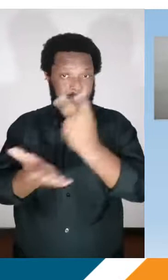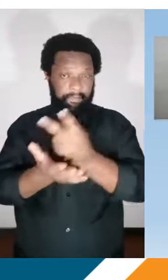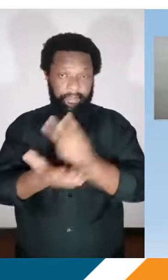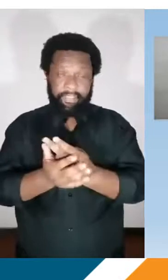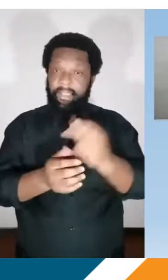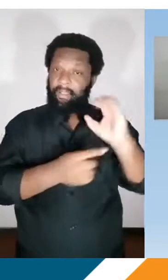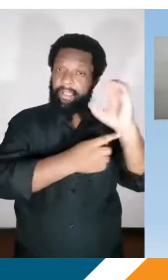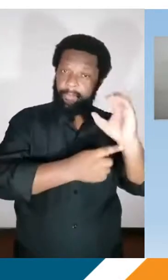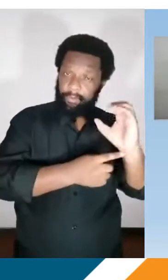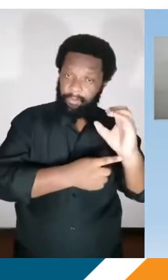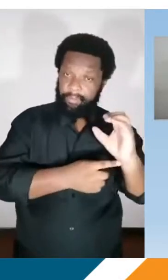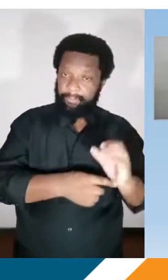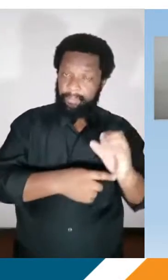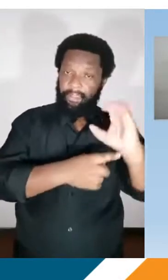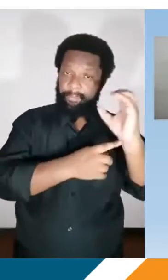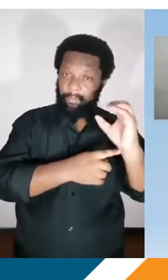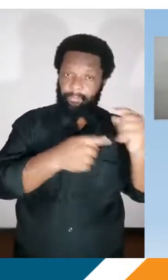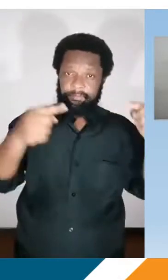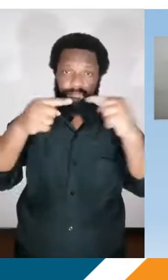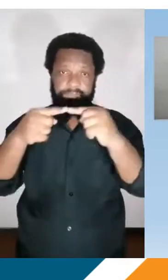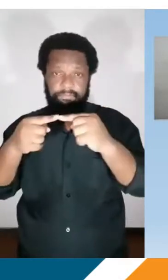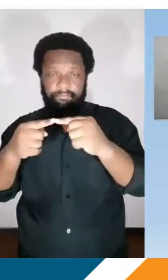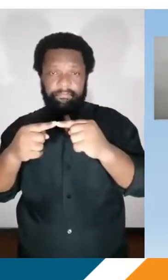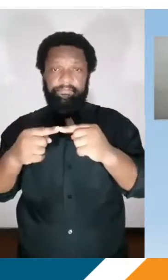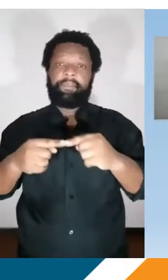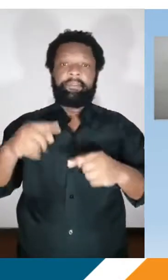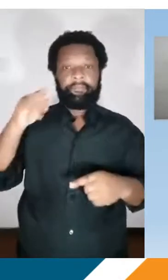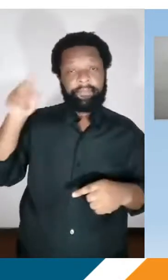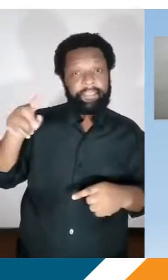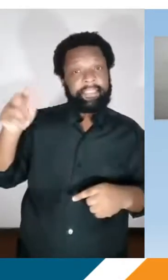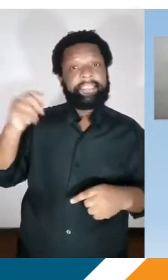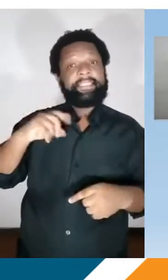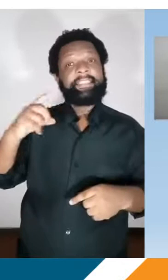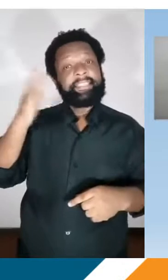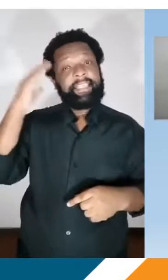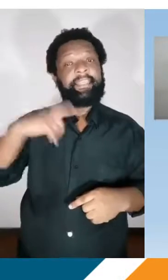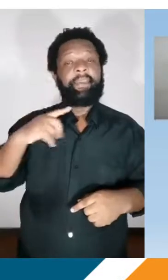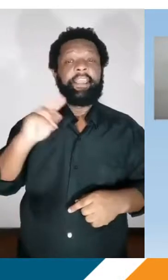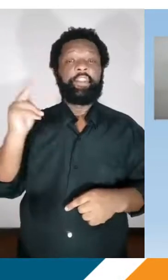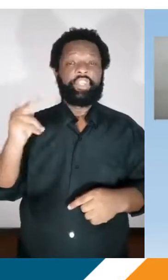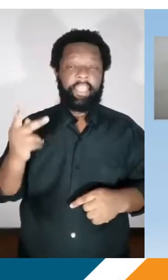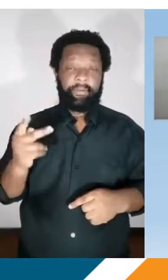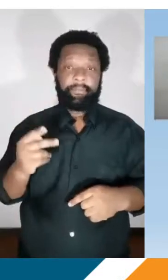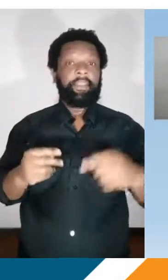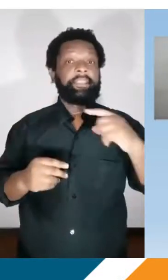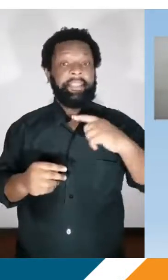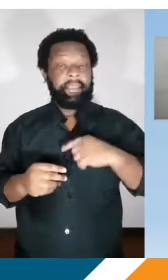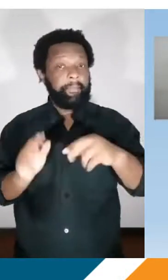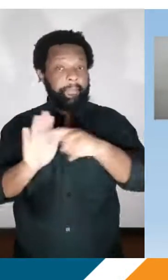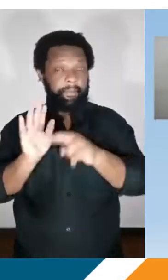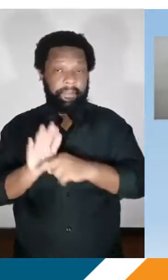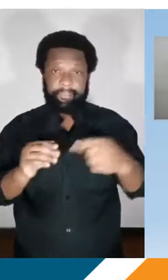esses carbonos das duplas, esse carbono está fazendo ligação com esse ligante enorme aqui, e eu sei que tem hidrogênio. O